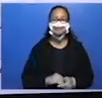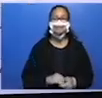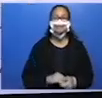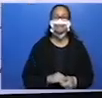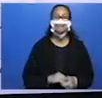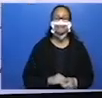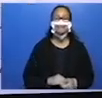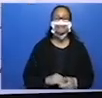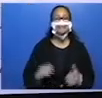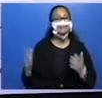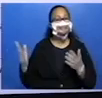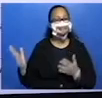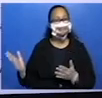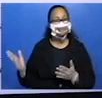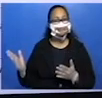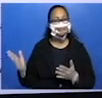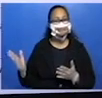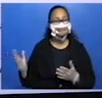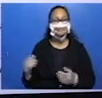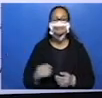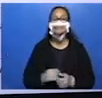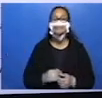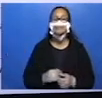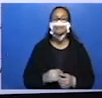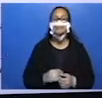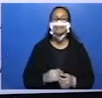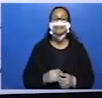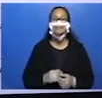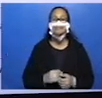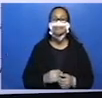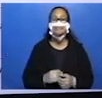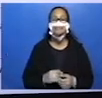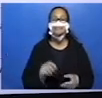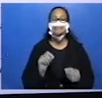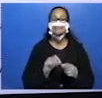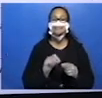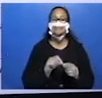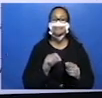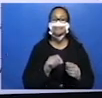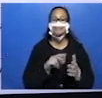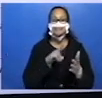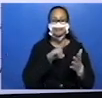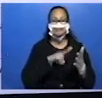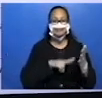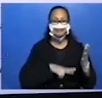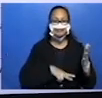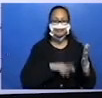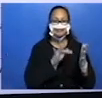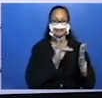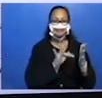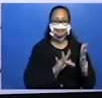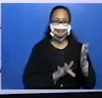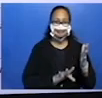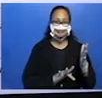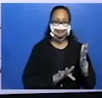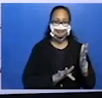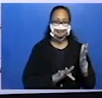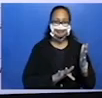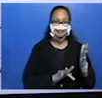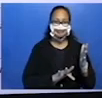Nossa rotina de aula. Então, nós vamos aqui, ó. Vamos fazer a leitura inicial do texto Trancado entre